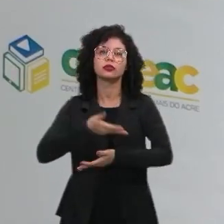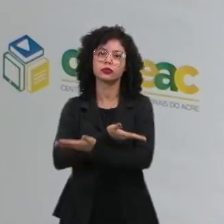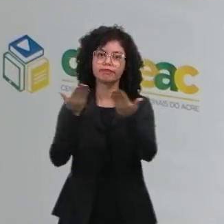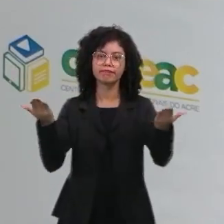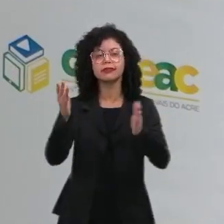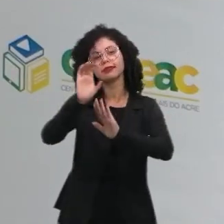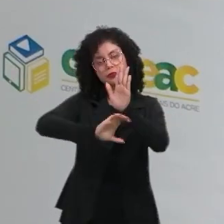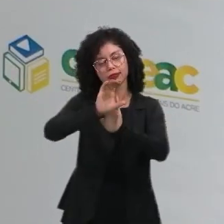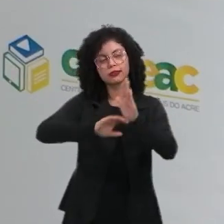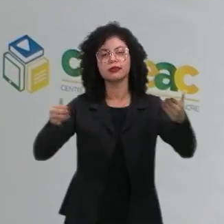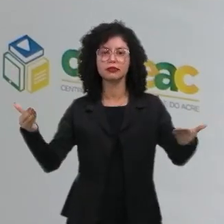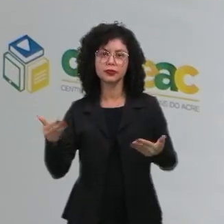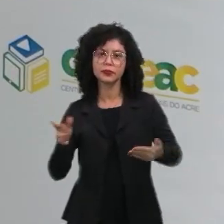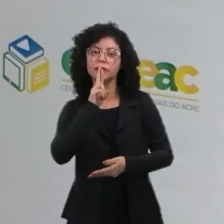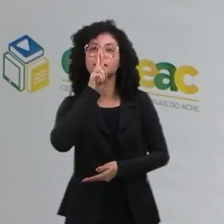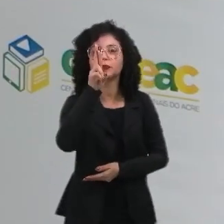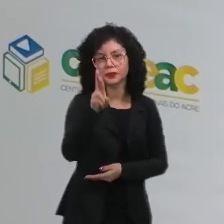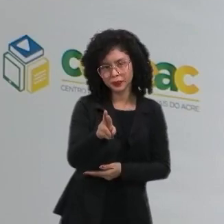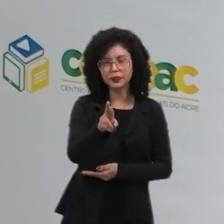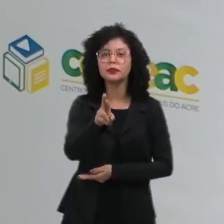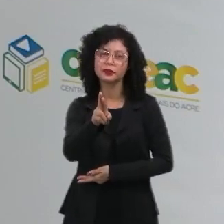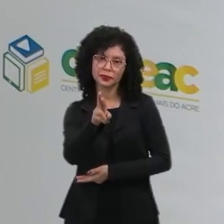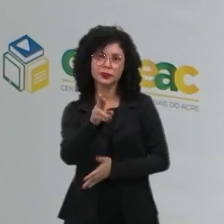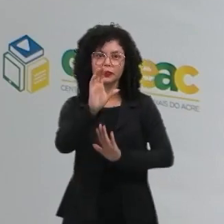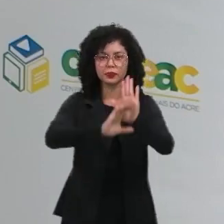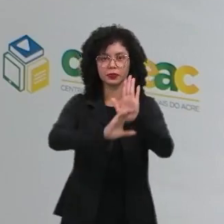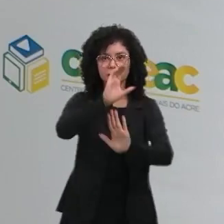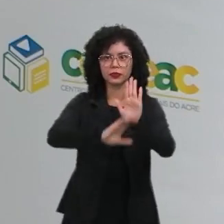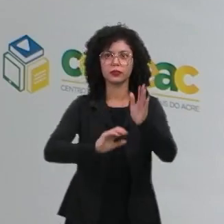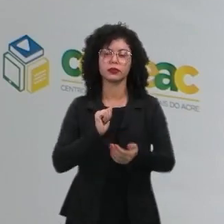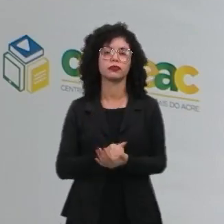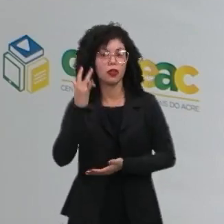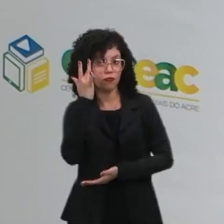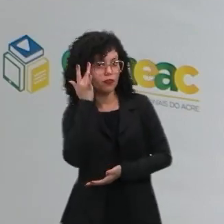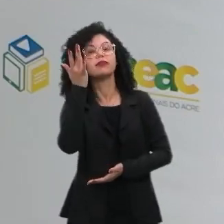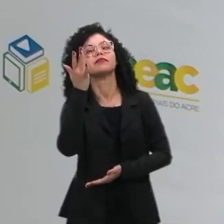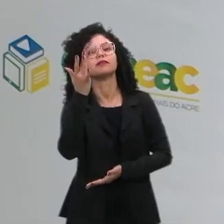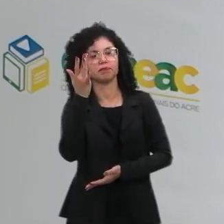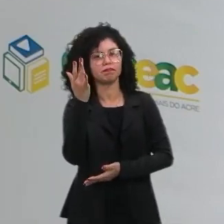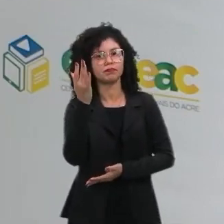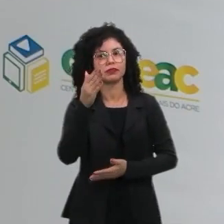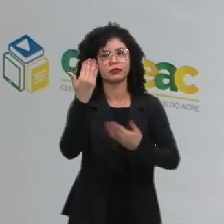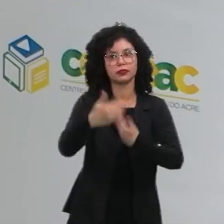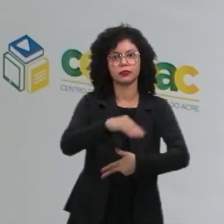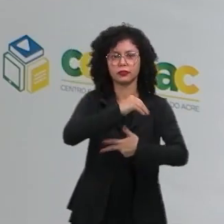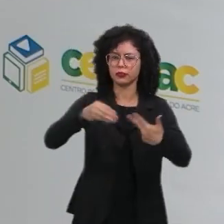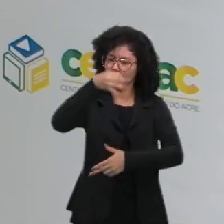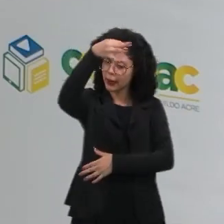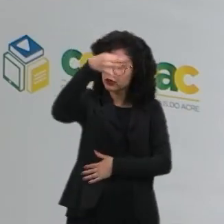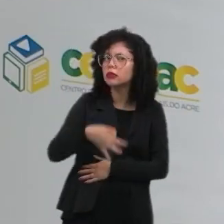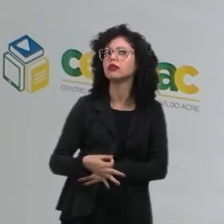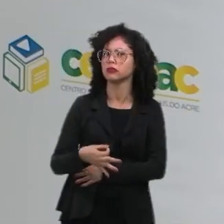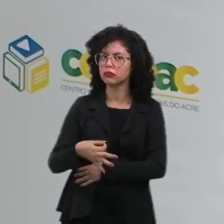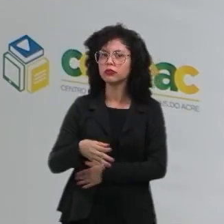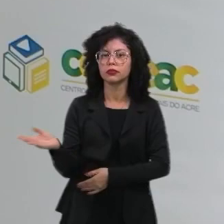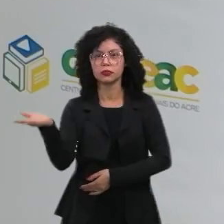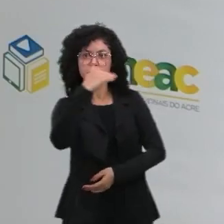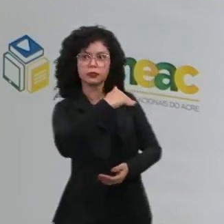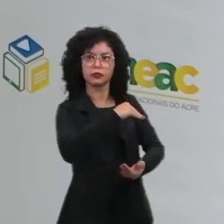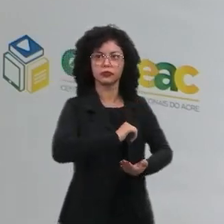nesses conteúdos que são chamados conteúdos fáceis numa prova de Enem. Você precisa acertar essas questões. Então vamos